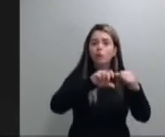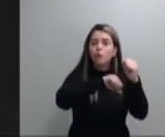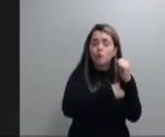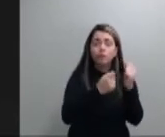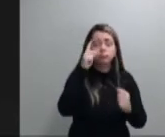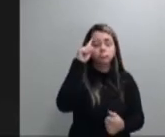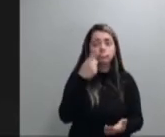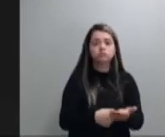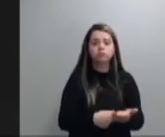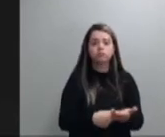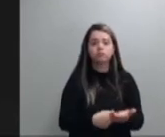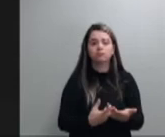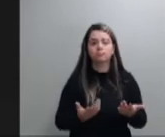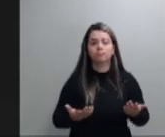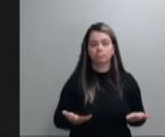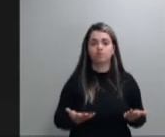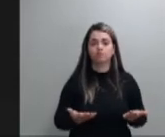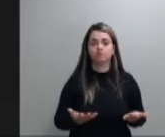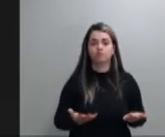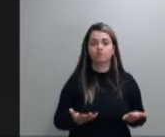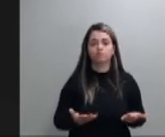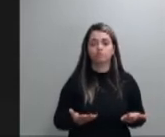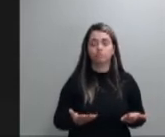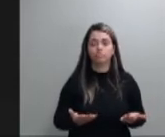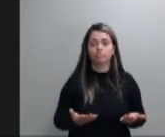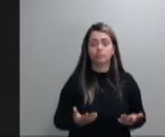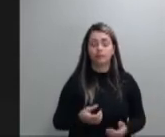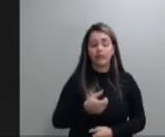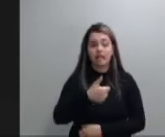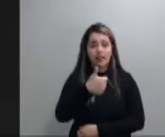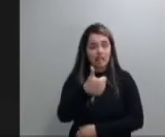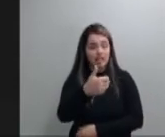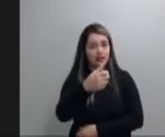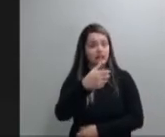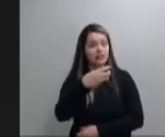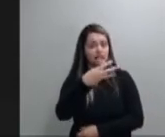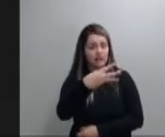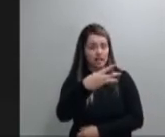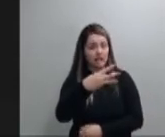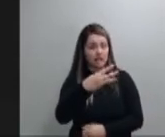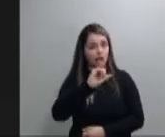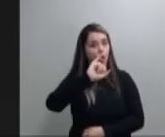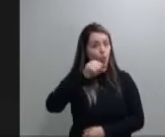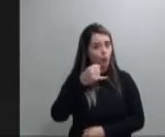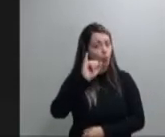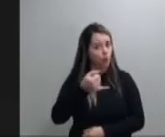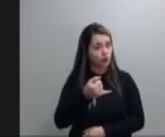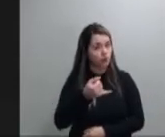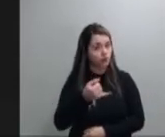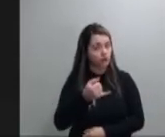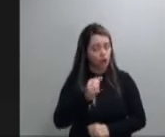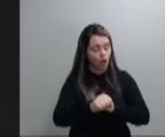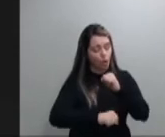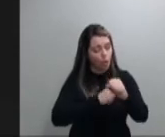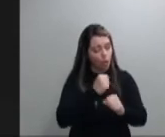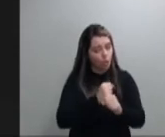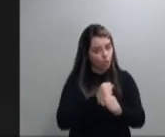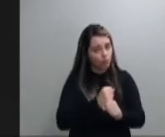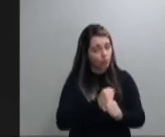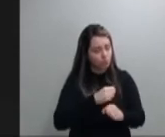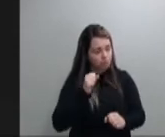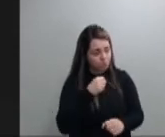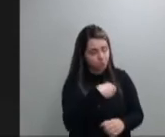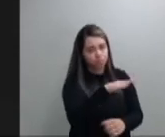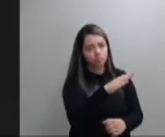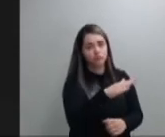decadencial. 13 de janeiro do ano seguinte. Quatro candidatos com todo